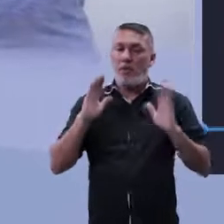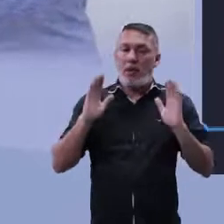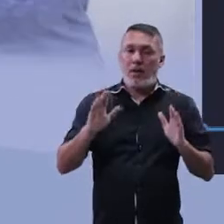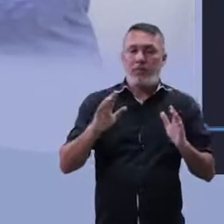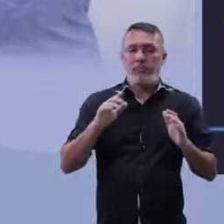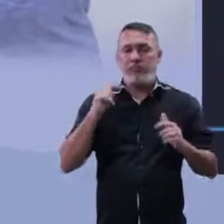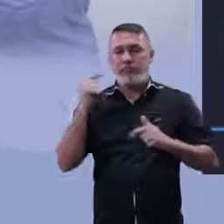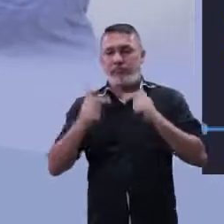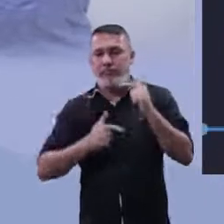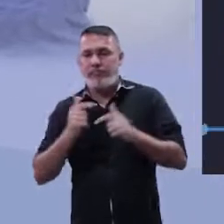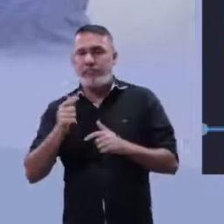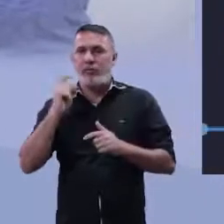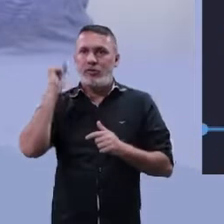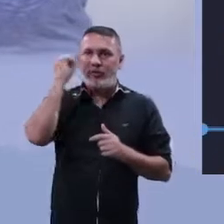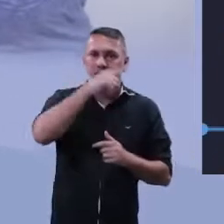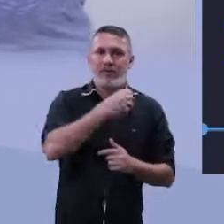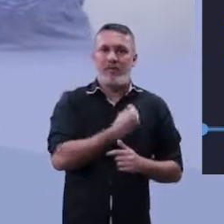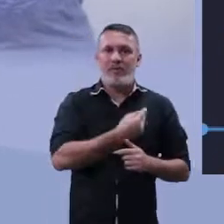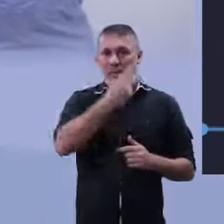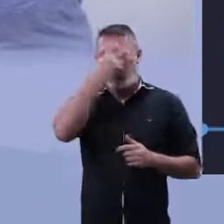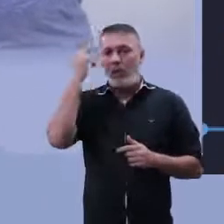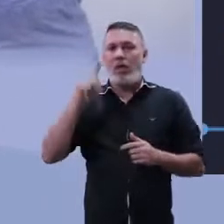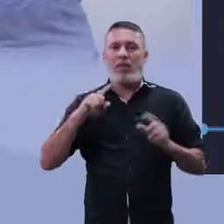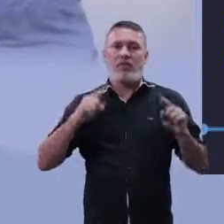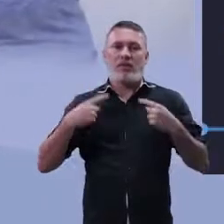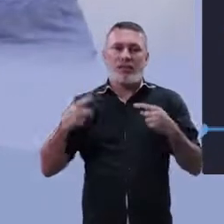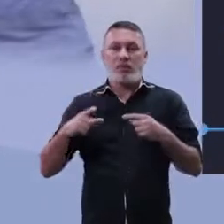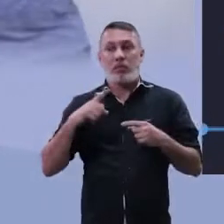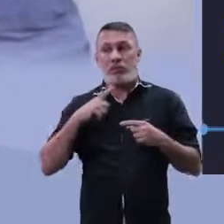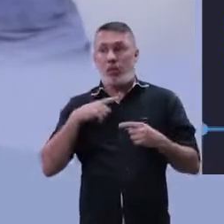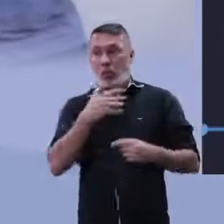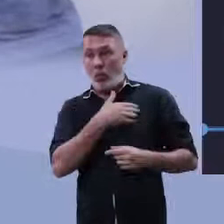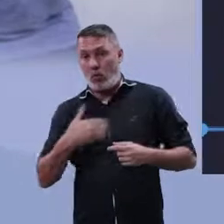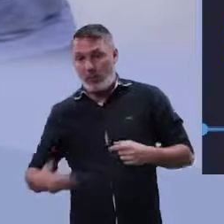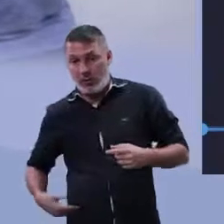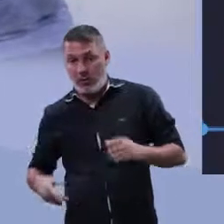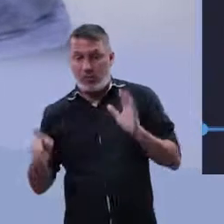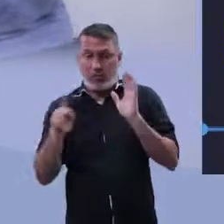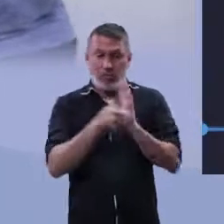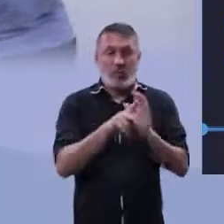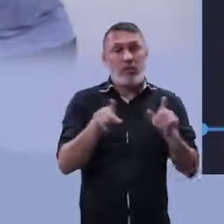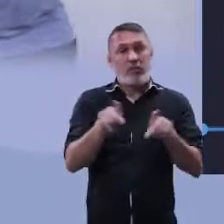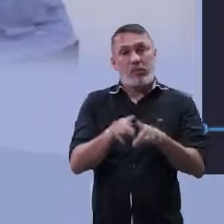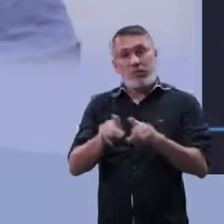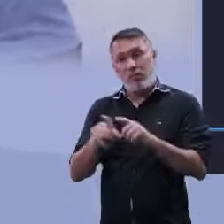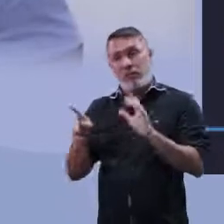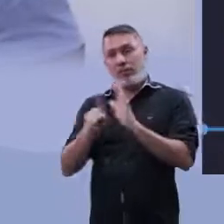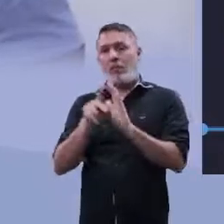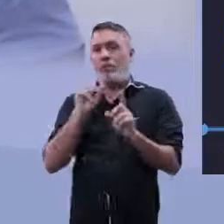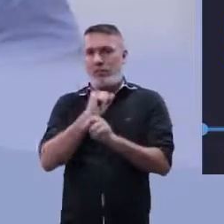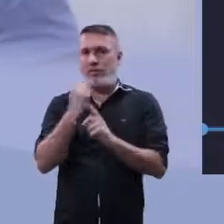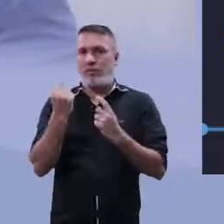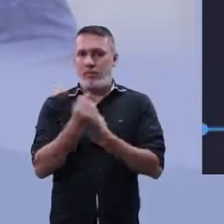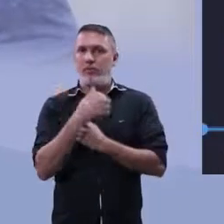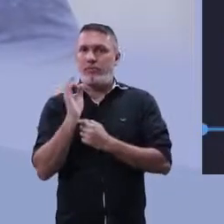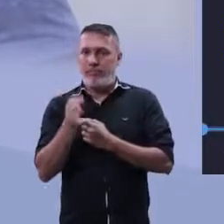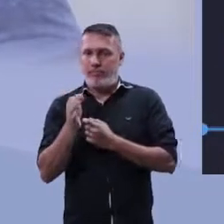entanto, as condições precárias da vida dessas pessoas são desafios tanto para o governo e tanto para a